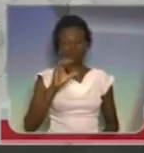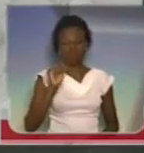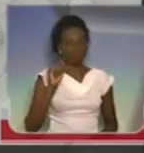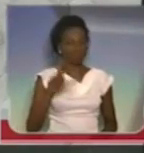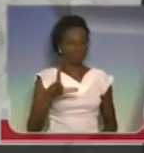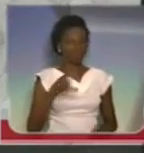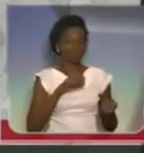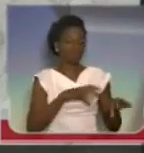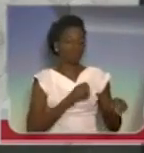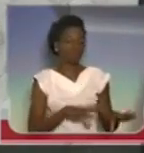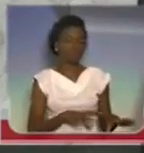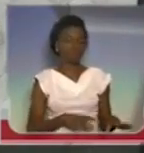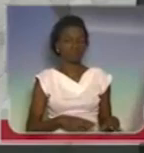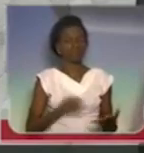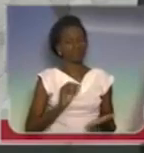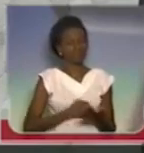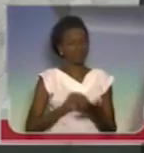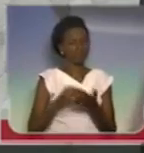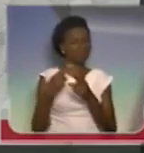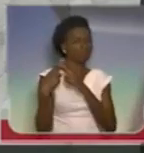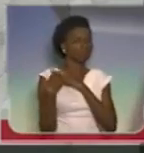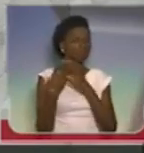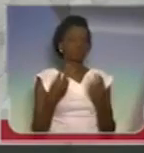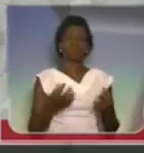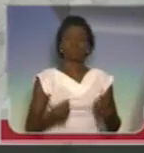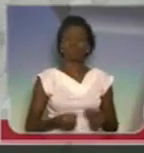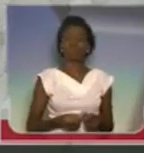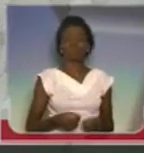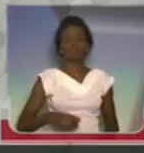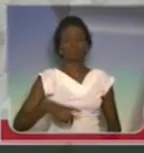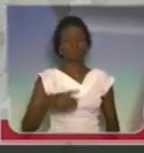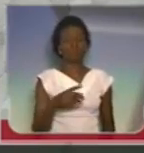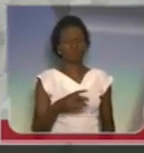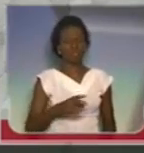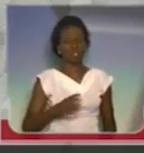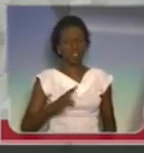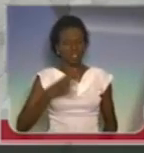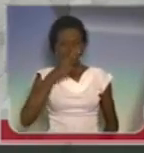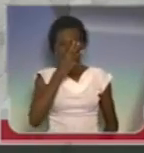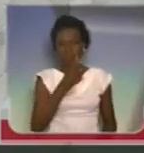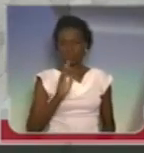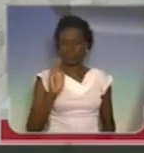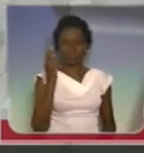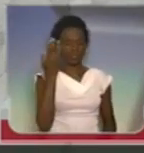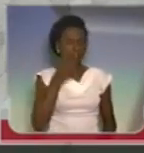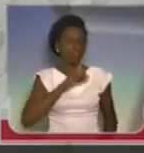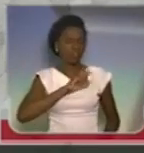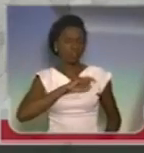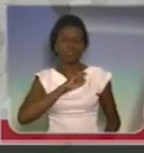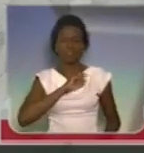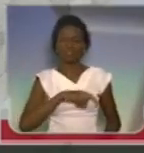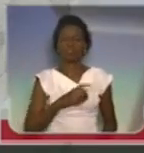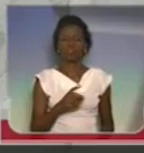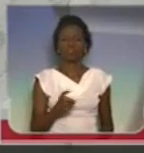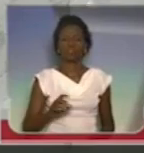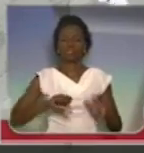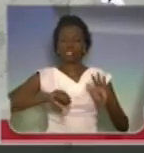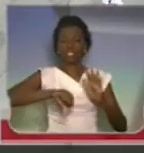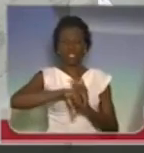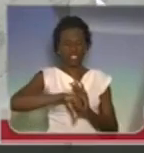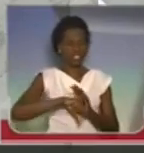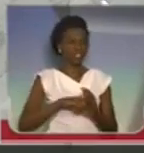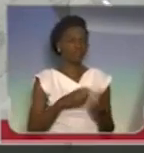irresponsável senhor presidente tão irresponsável tão leviano e tão criminoso esse governo ác com a